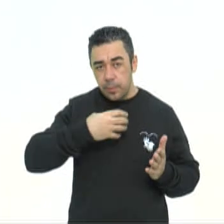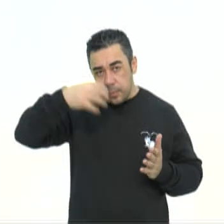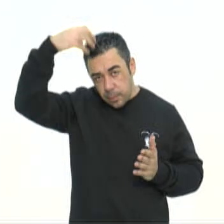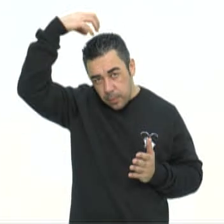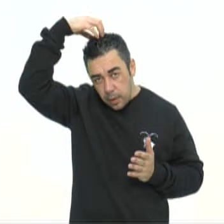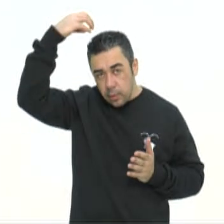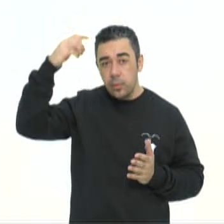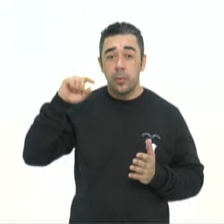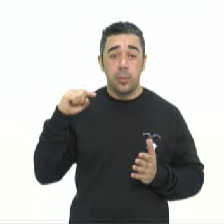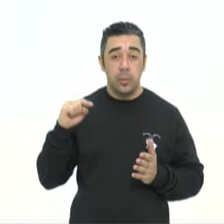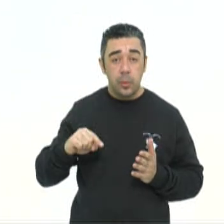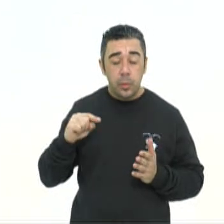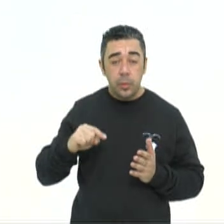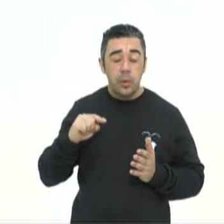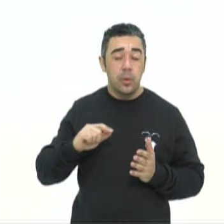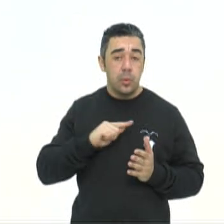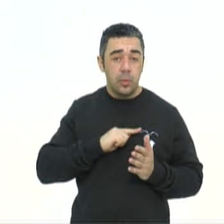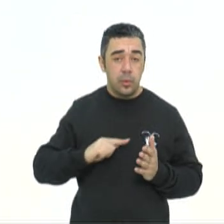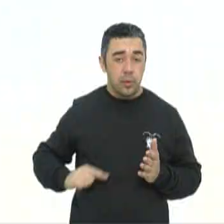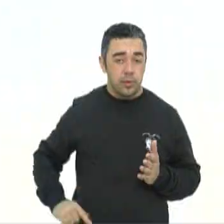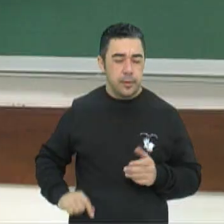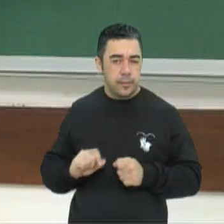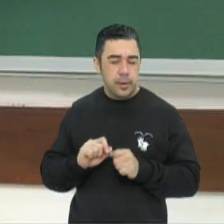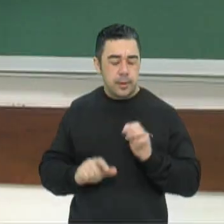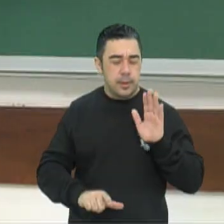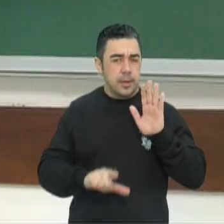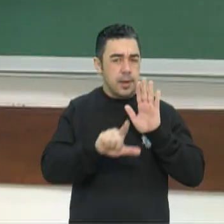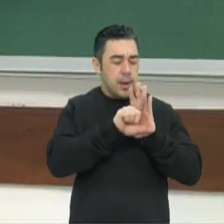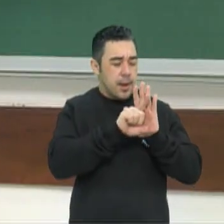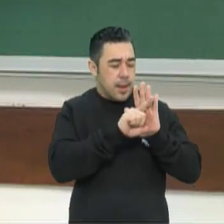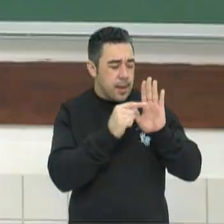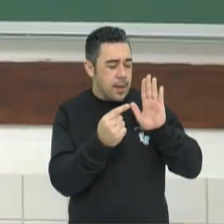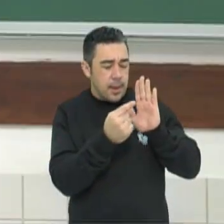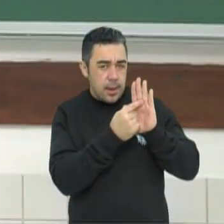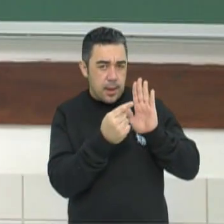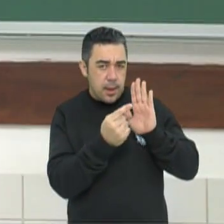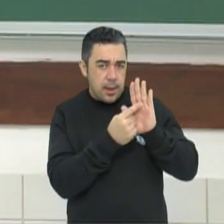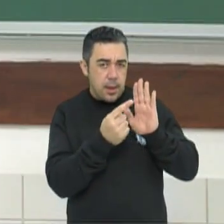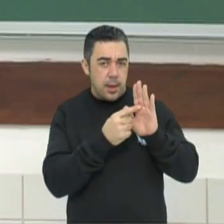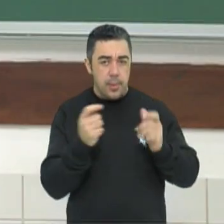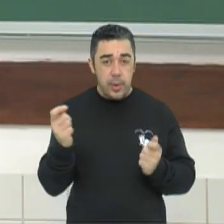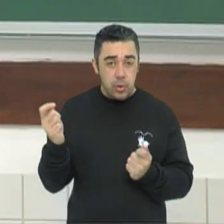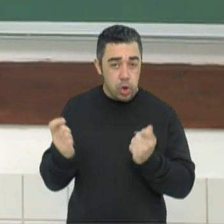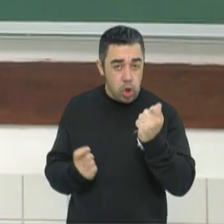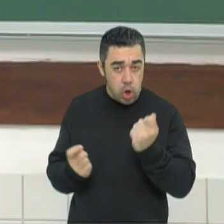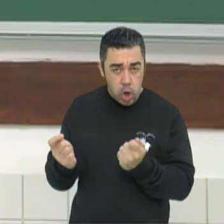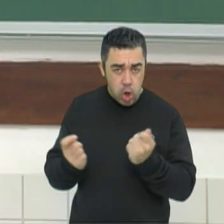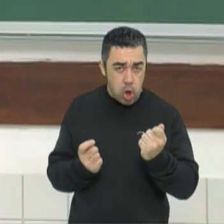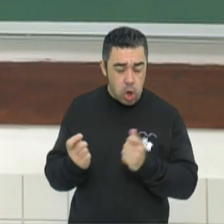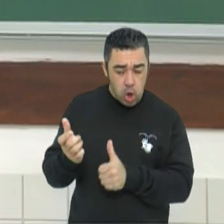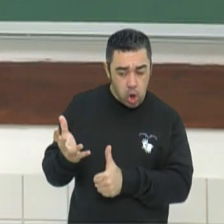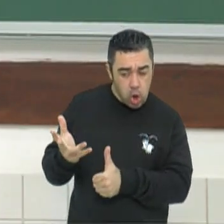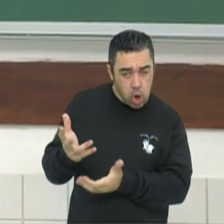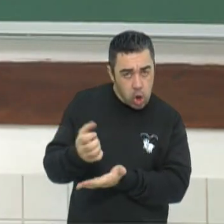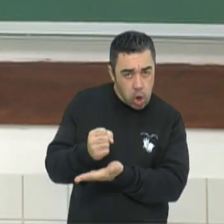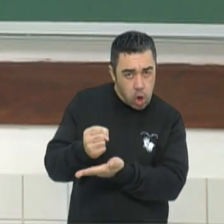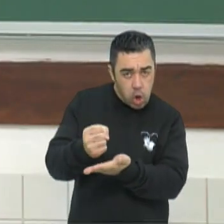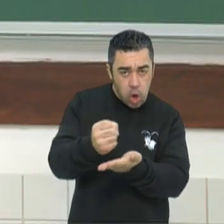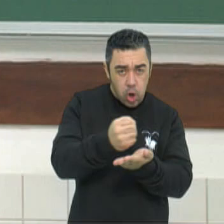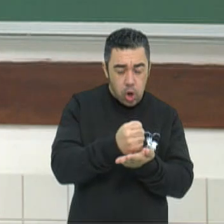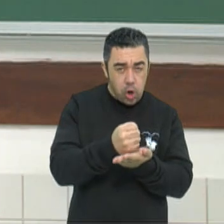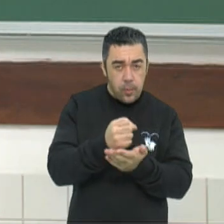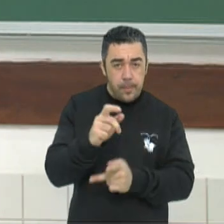o quê? Algumas leis para dominar, para controlar os povos indígenas, certo? Uma